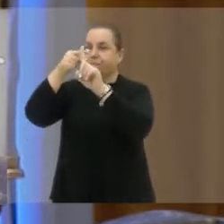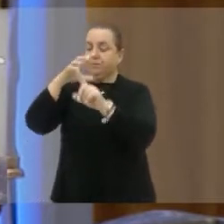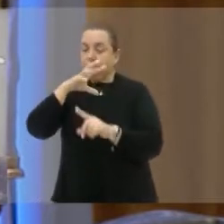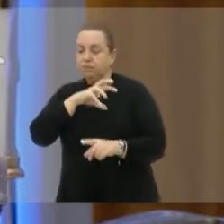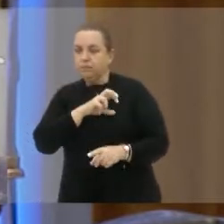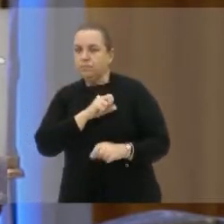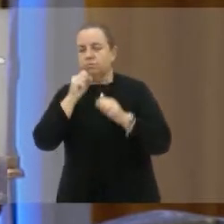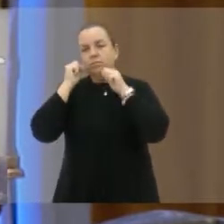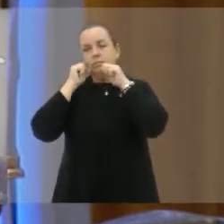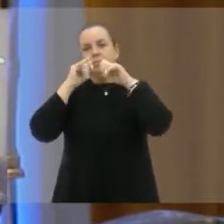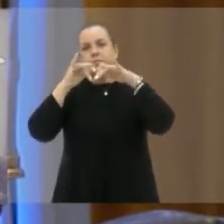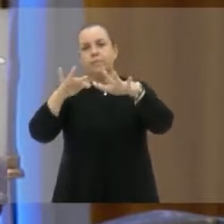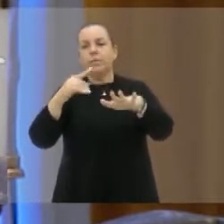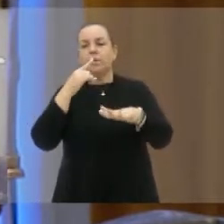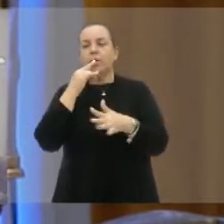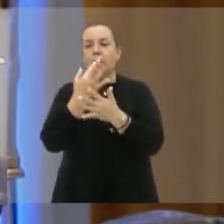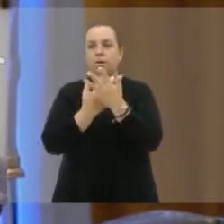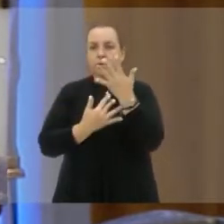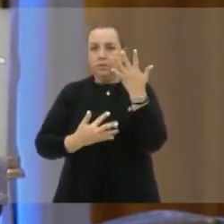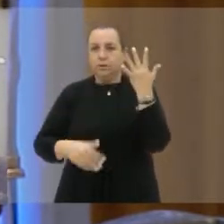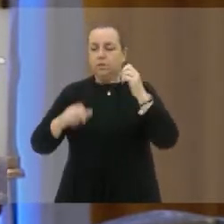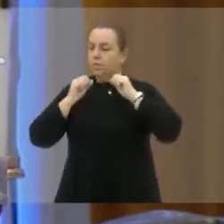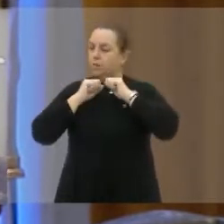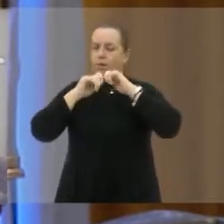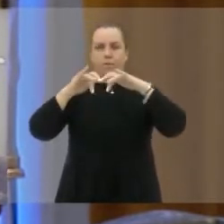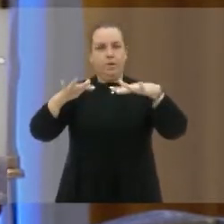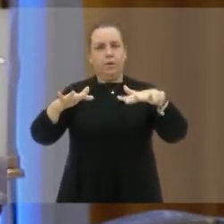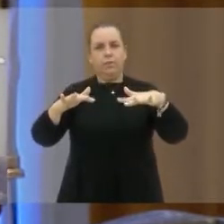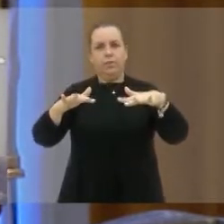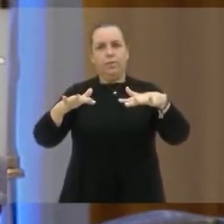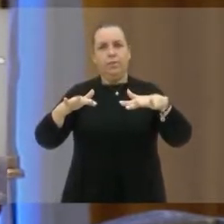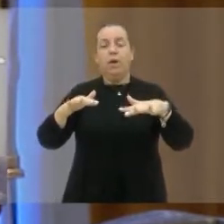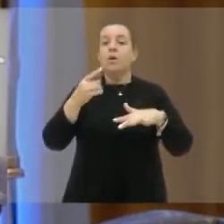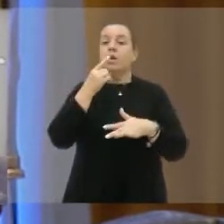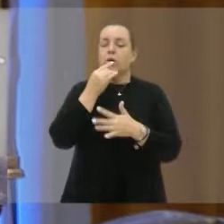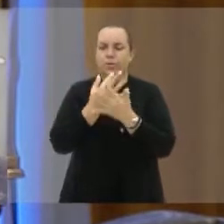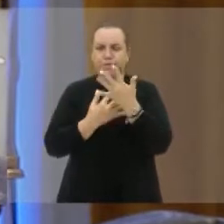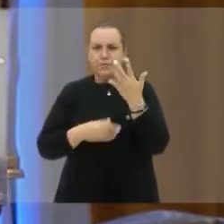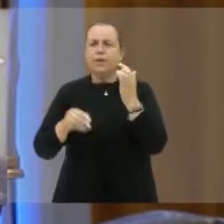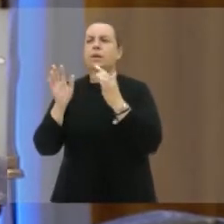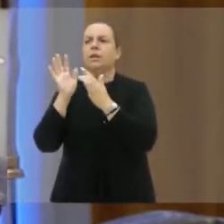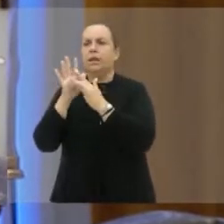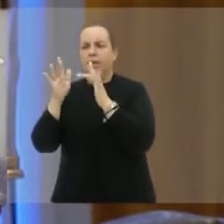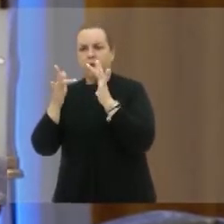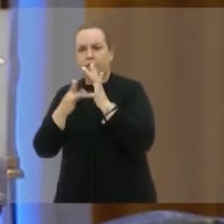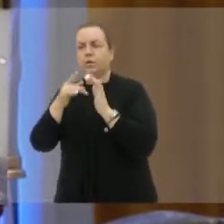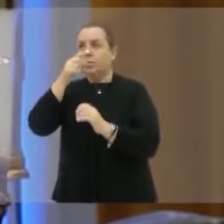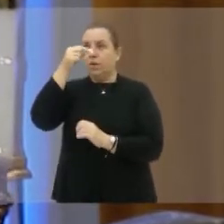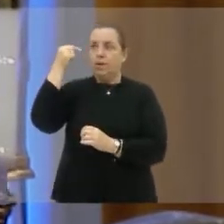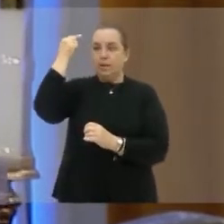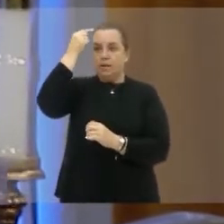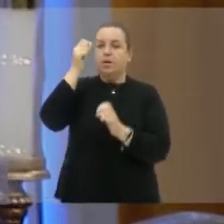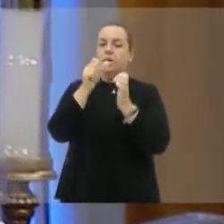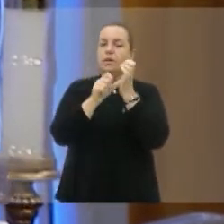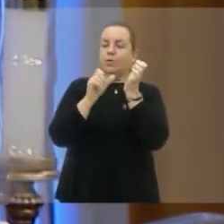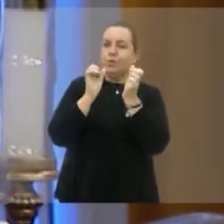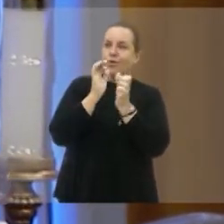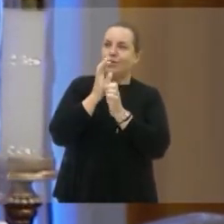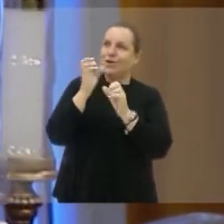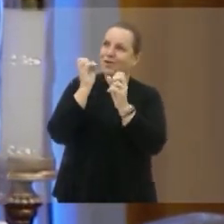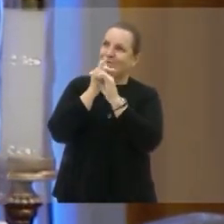cruz é sangue. É sangue derramado. E o sangue de Cristo, nas suas santas chagas gloriosas,